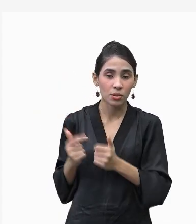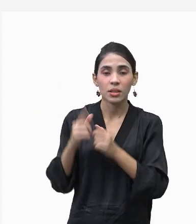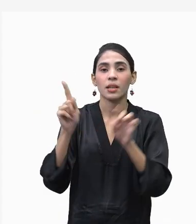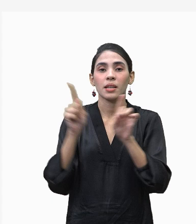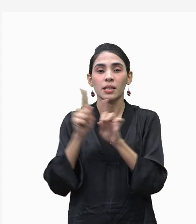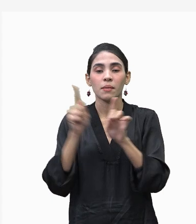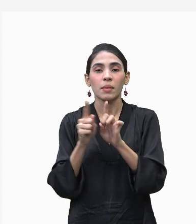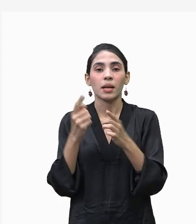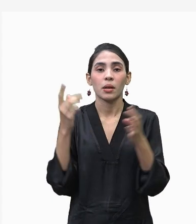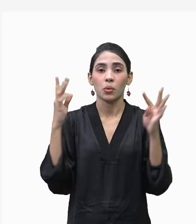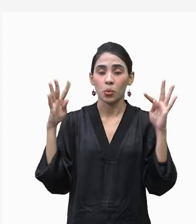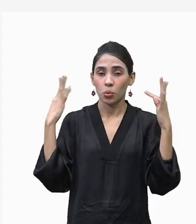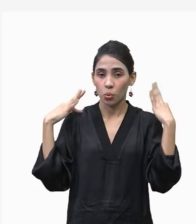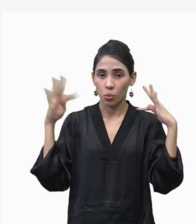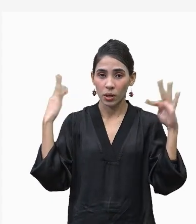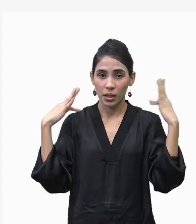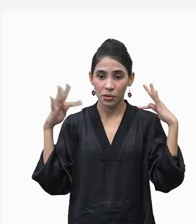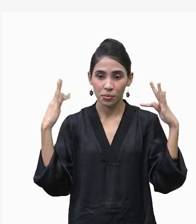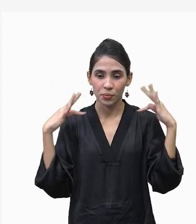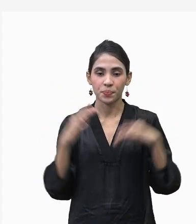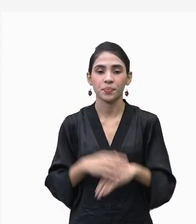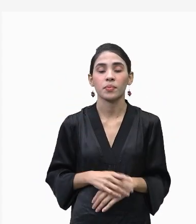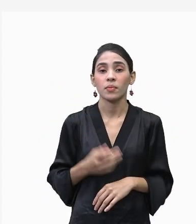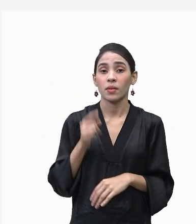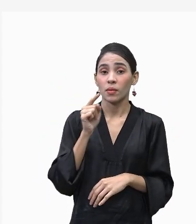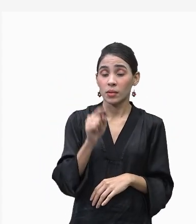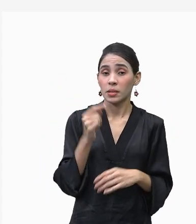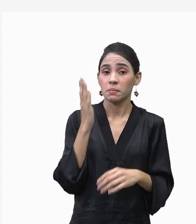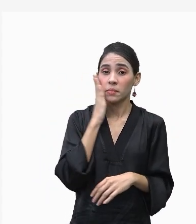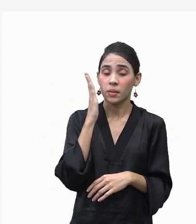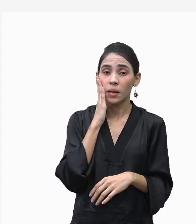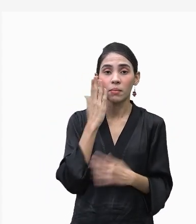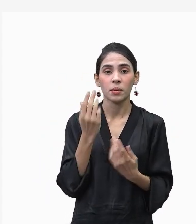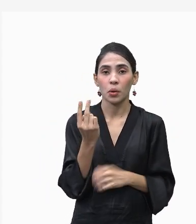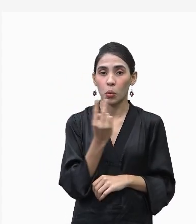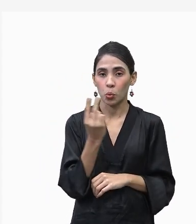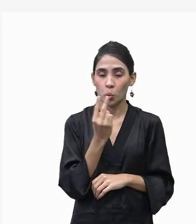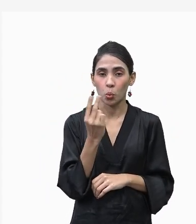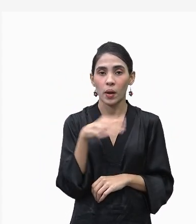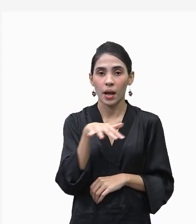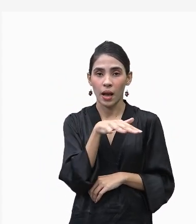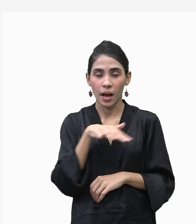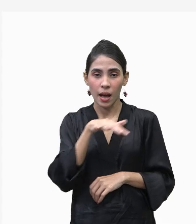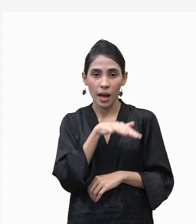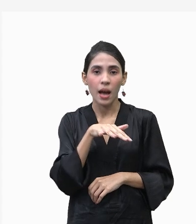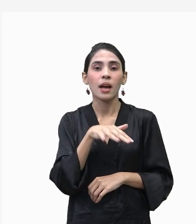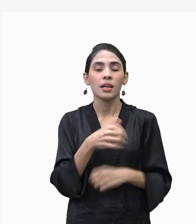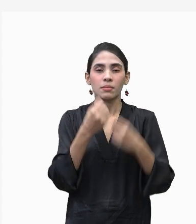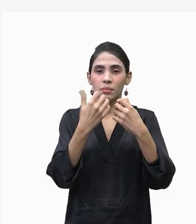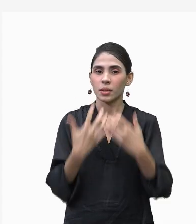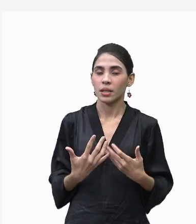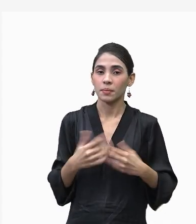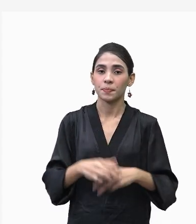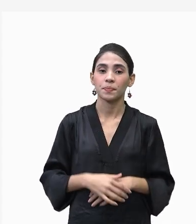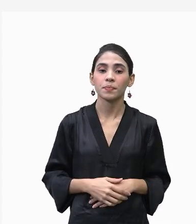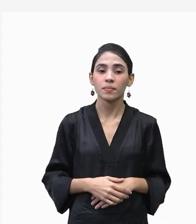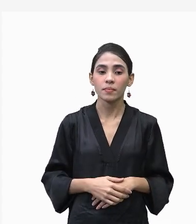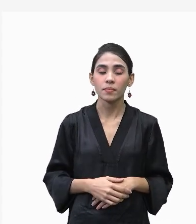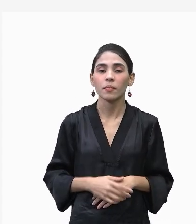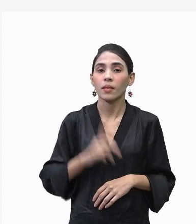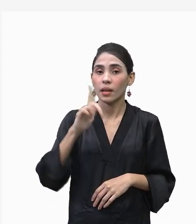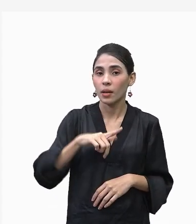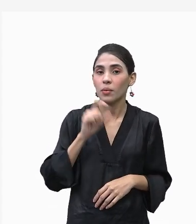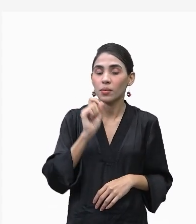do turismo. Conforme a gente sabe, essas duas regiões que nós enfatizamos aqui, elas